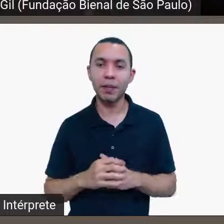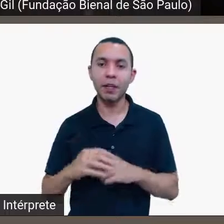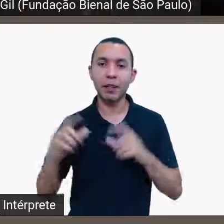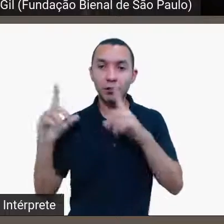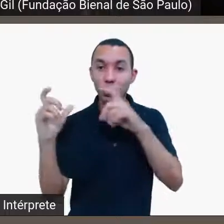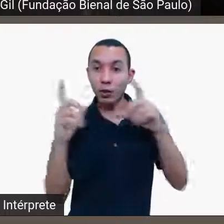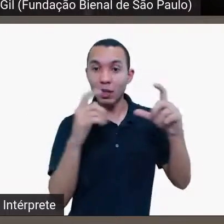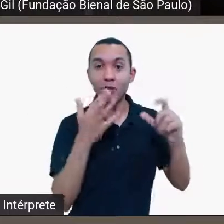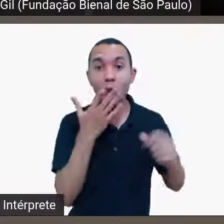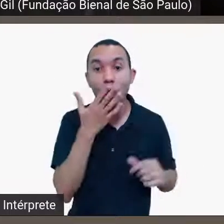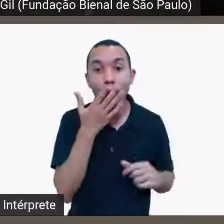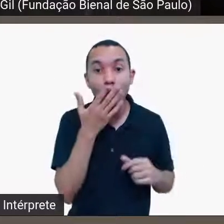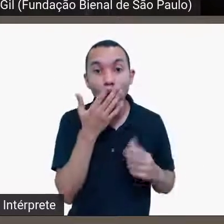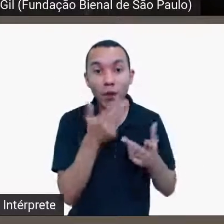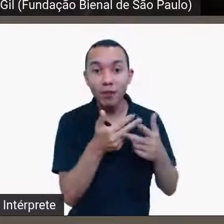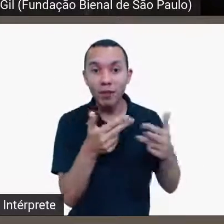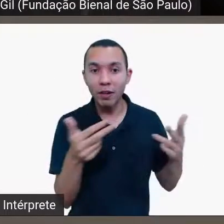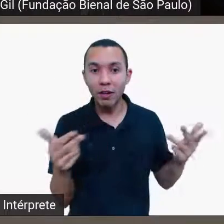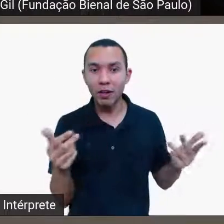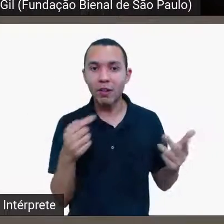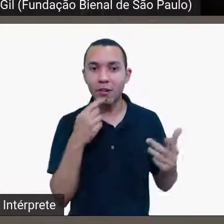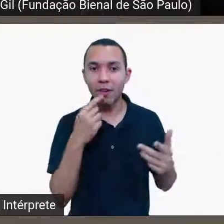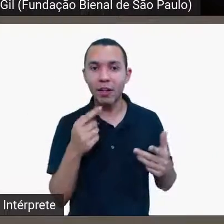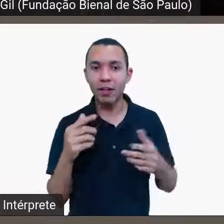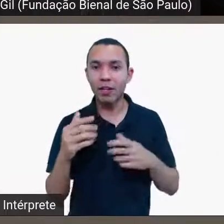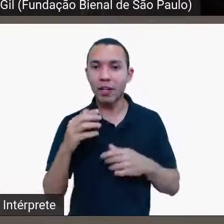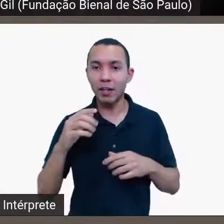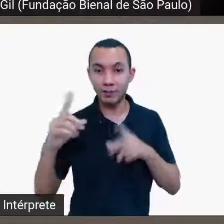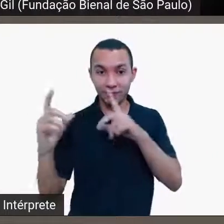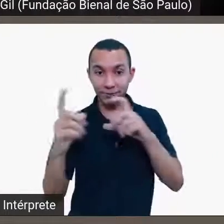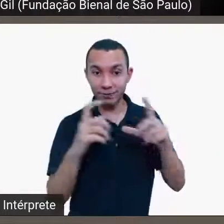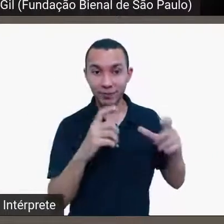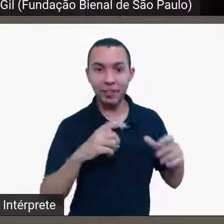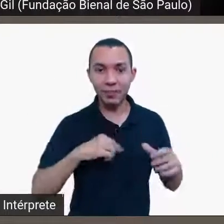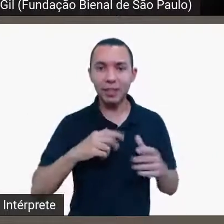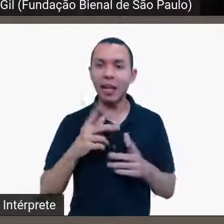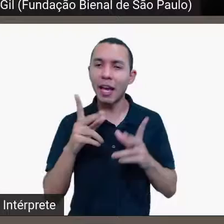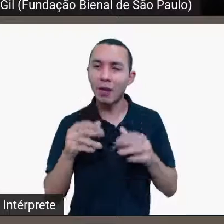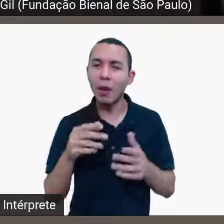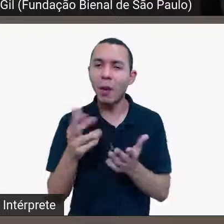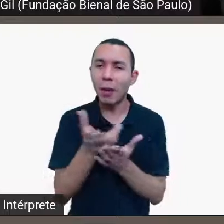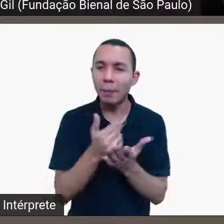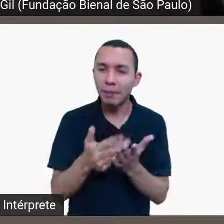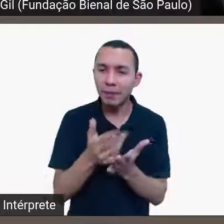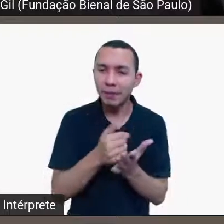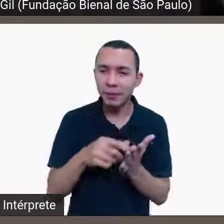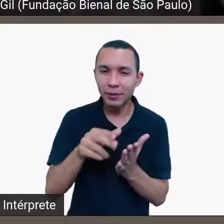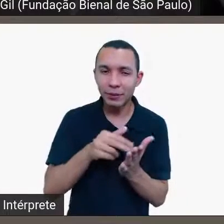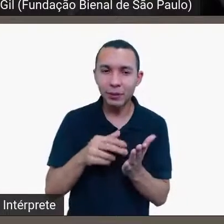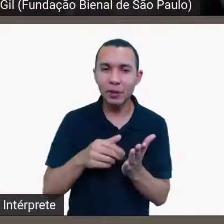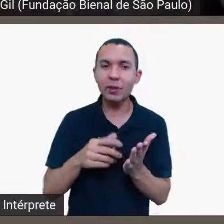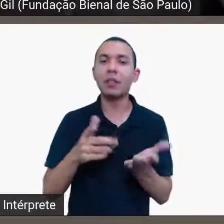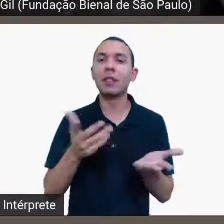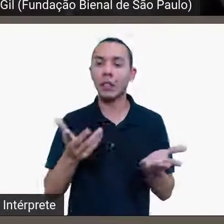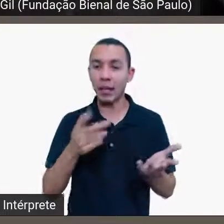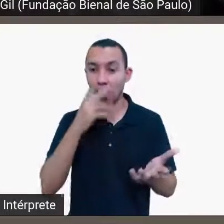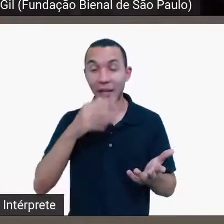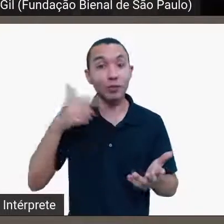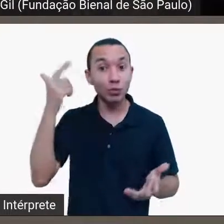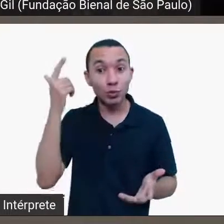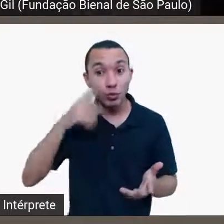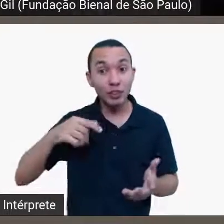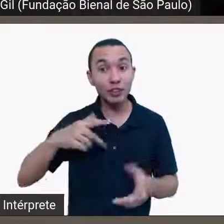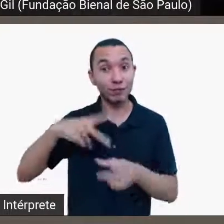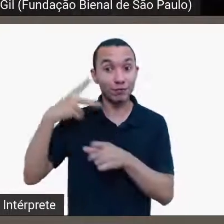Ah, então, sabe, assim, que era para dizer que era banal. Fotografia colorida seria fotopintura para eles, entendeu? Era para jogar lá embaixo, entendeu? Assim,